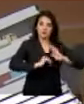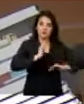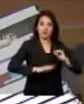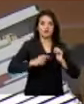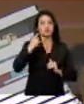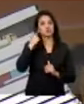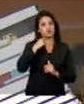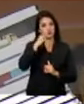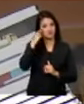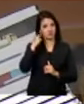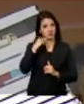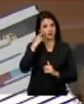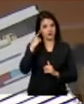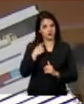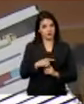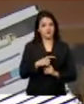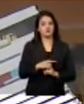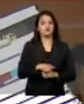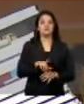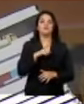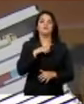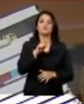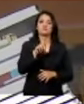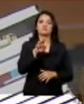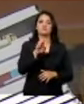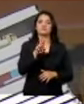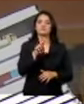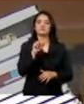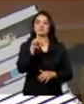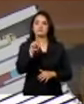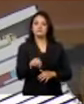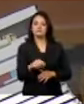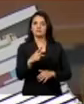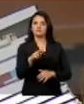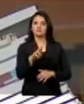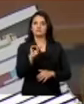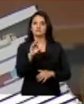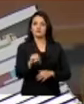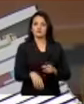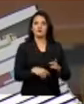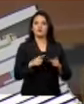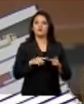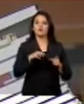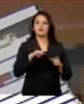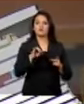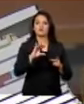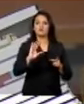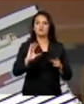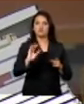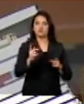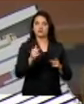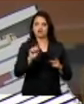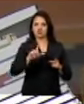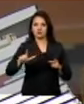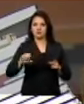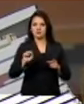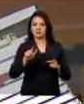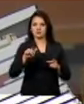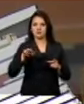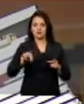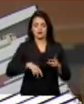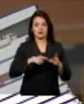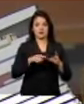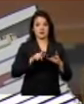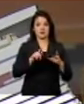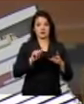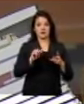de Mello, Geraldo Prado, Michel Saliba Oliveira, Gabriel de Carvalho Sampaio